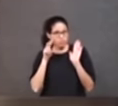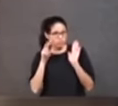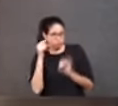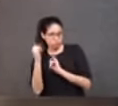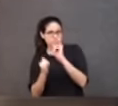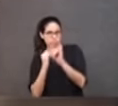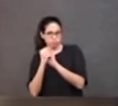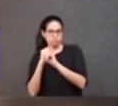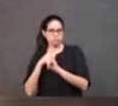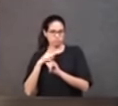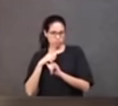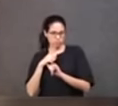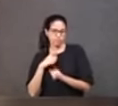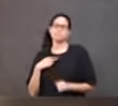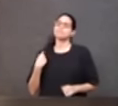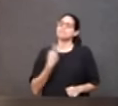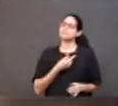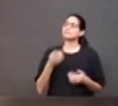carta-programa,